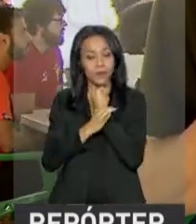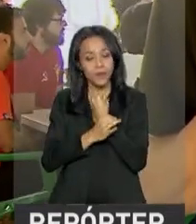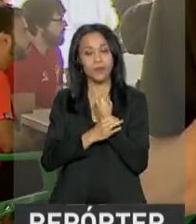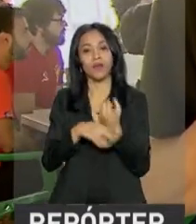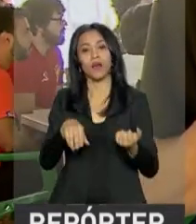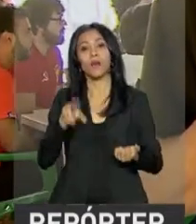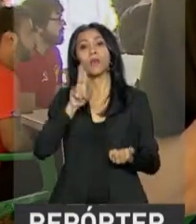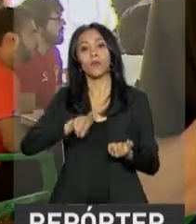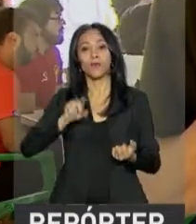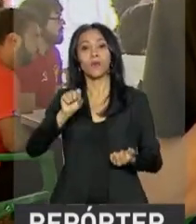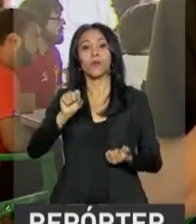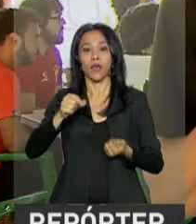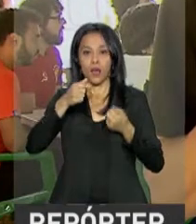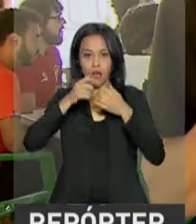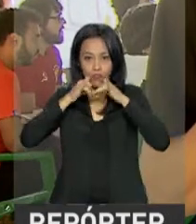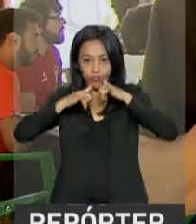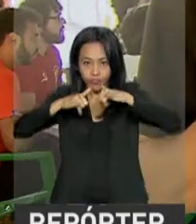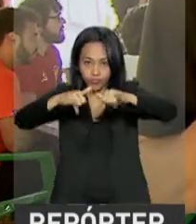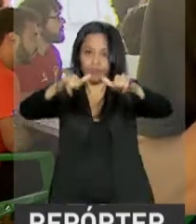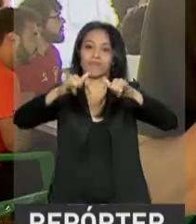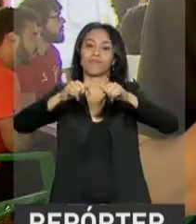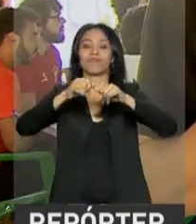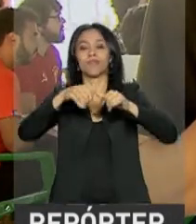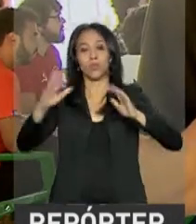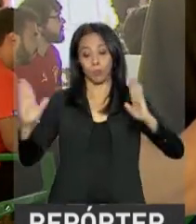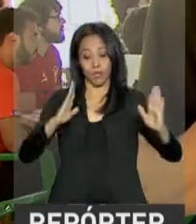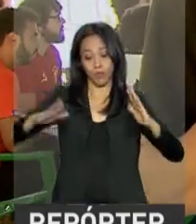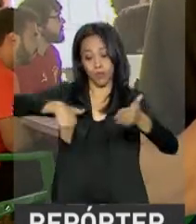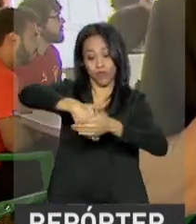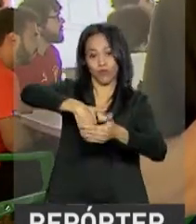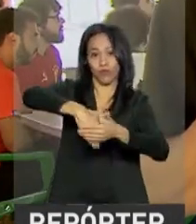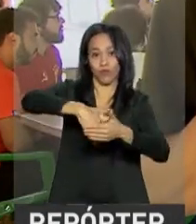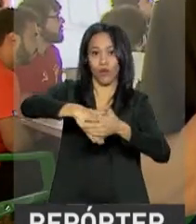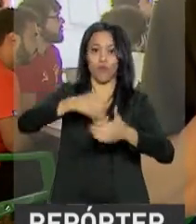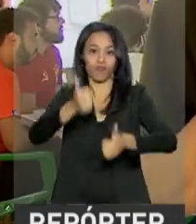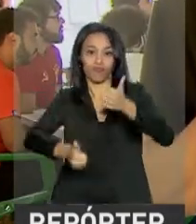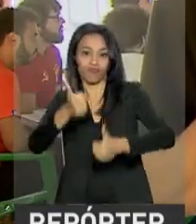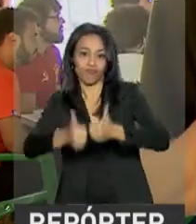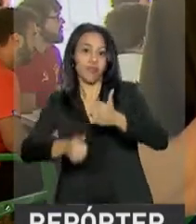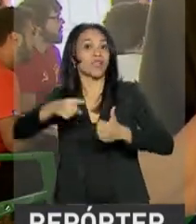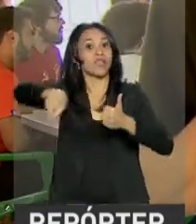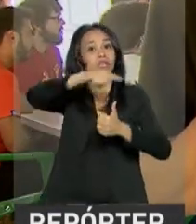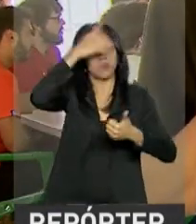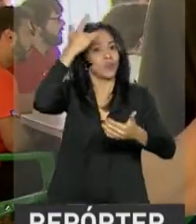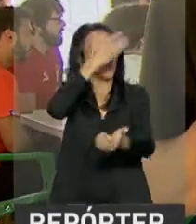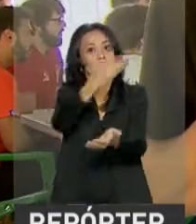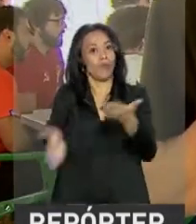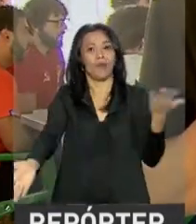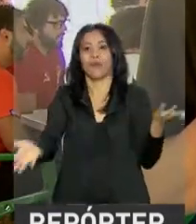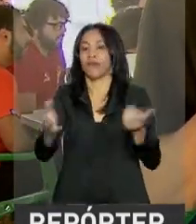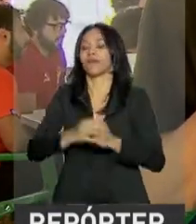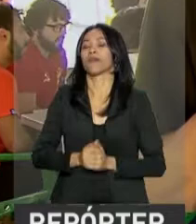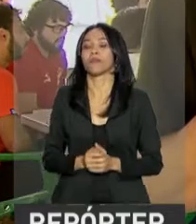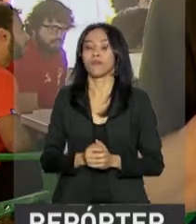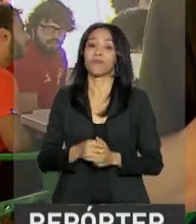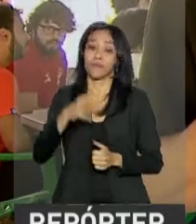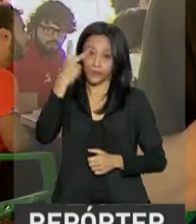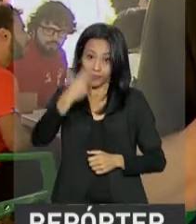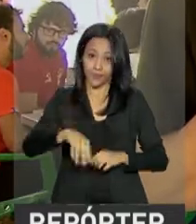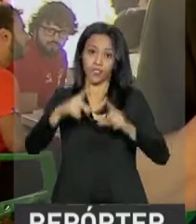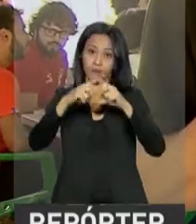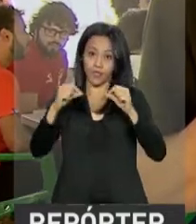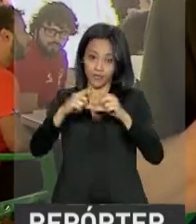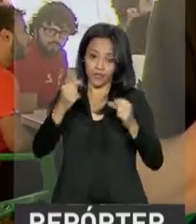funcione normalmente durante a competição e que os torcedores não percam nenhum lance da seleção brasileira. De